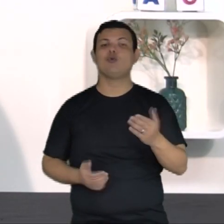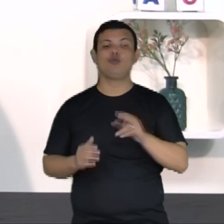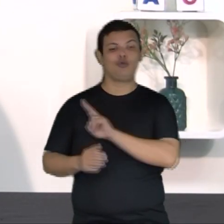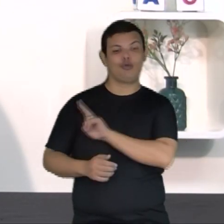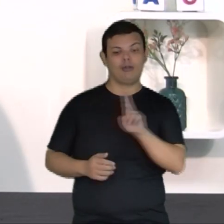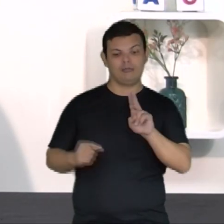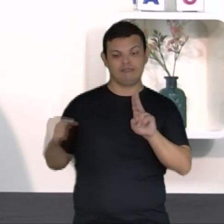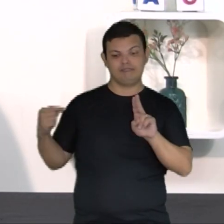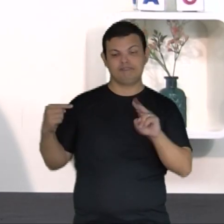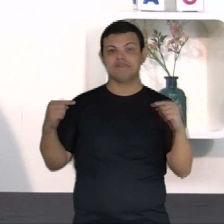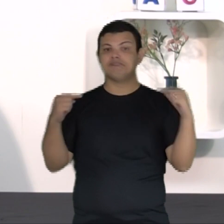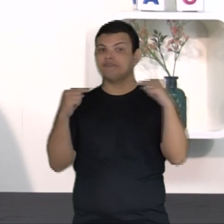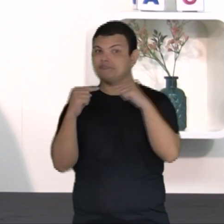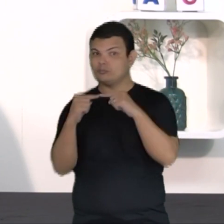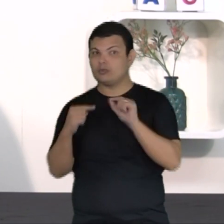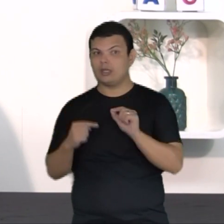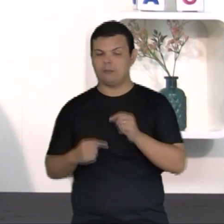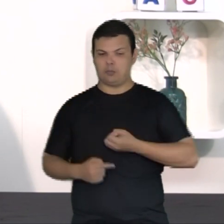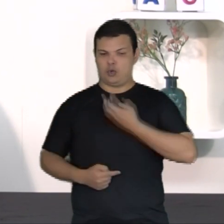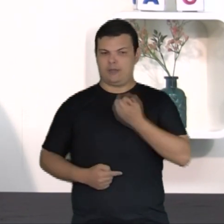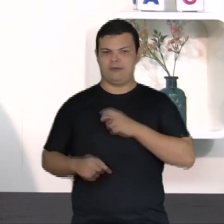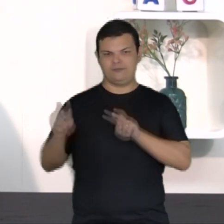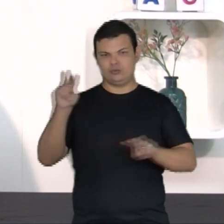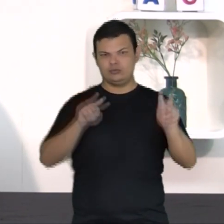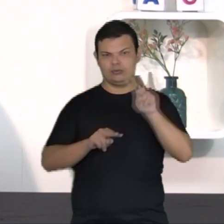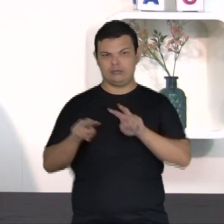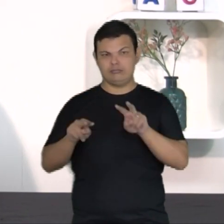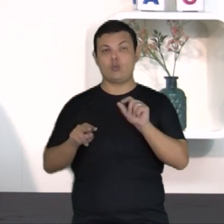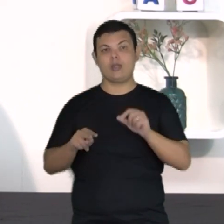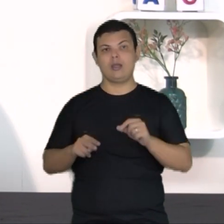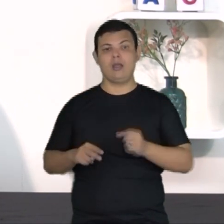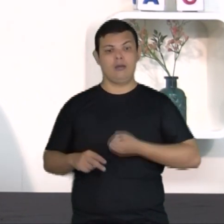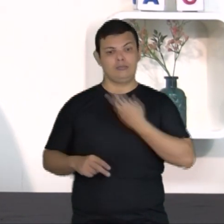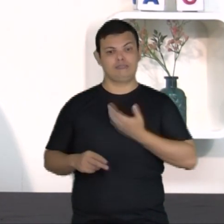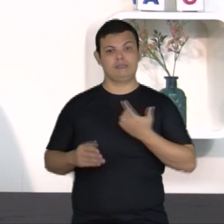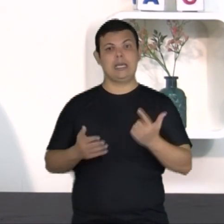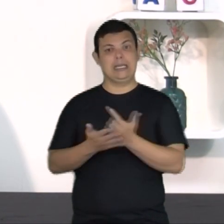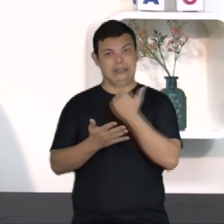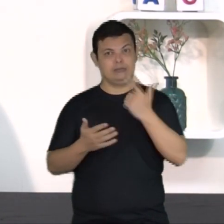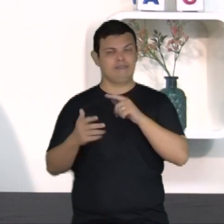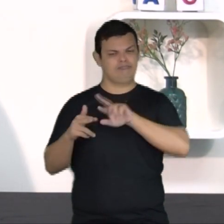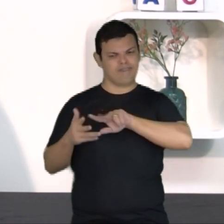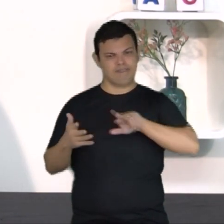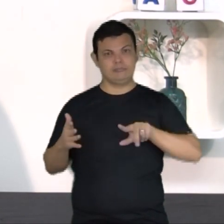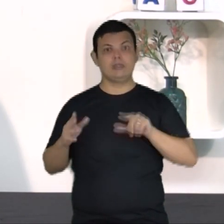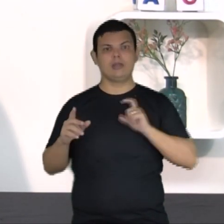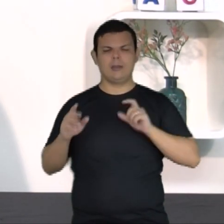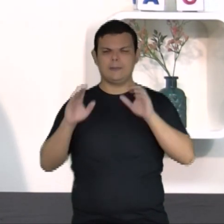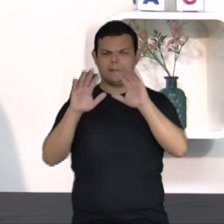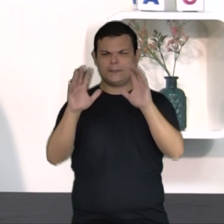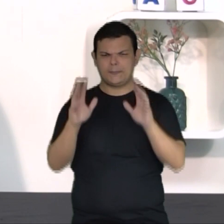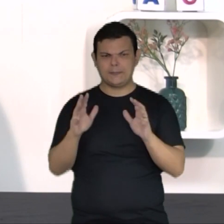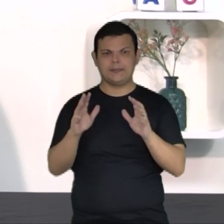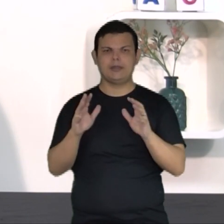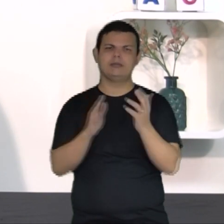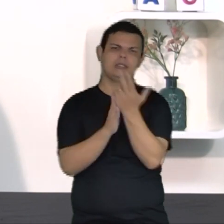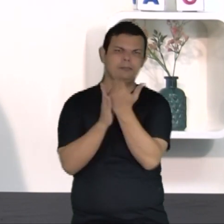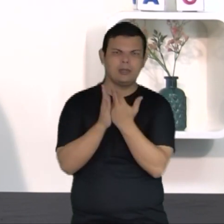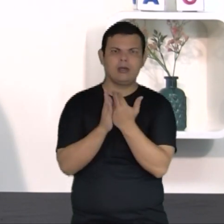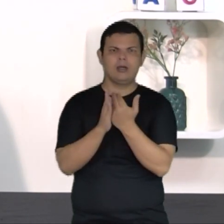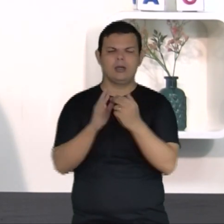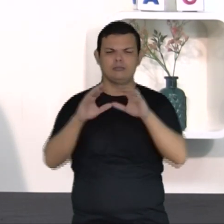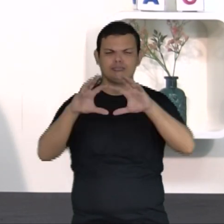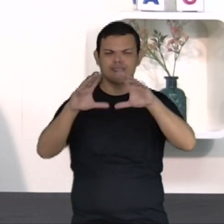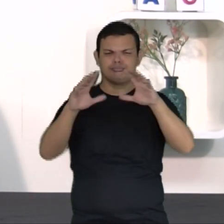diz, poemas visuais são produções literárias em que as imagens, as formas, ou seja, os desenhos ou